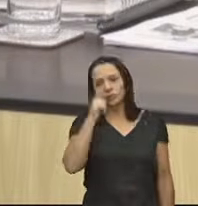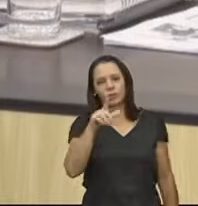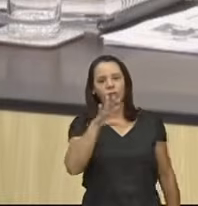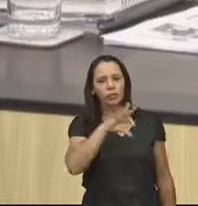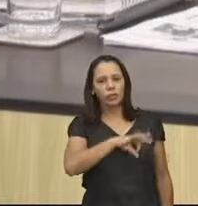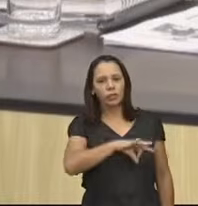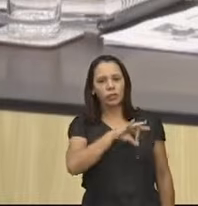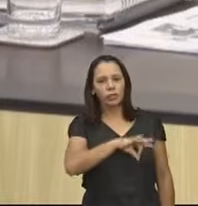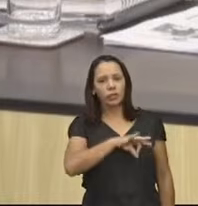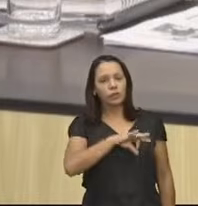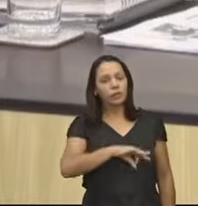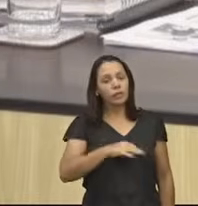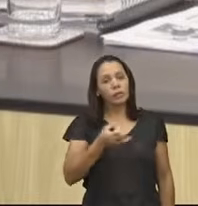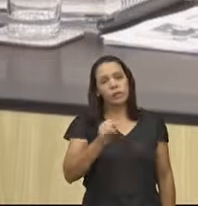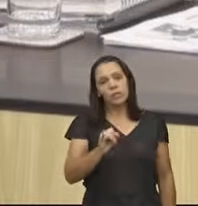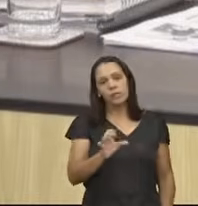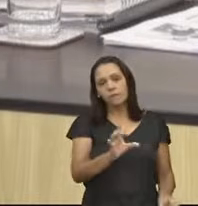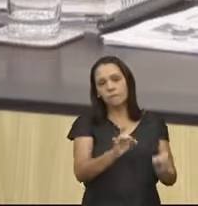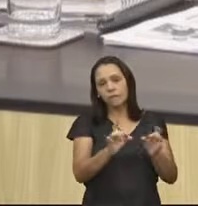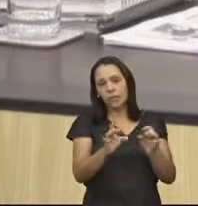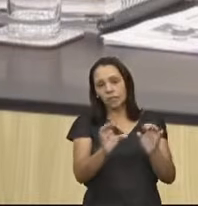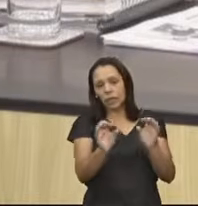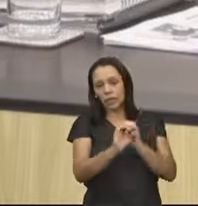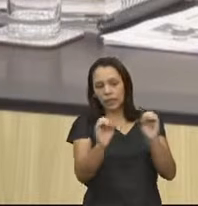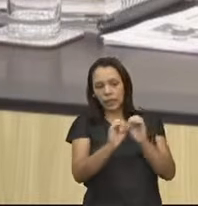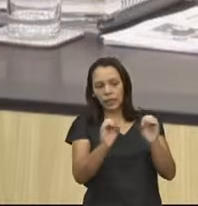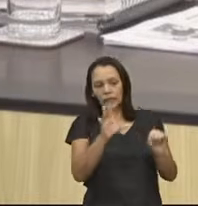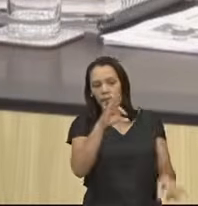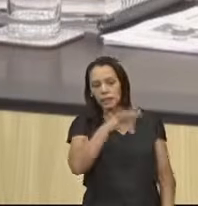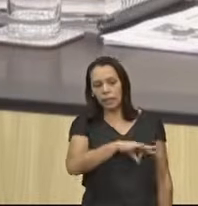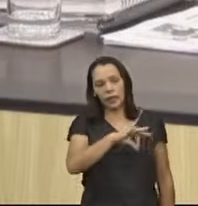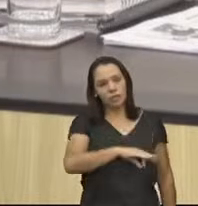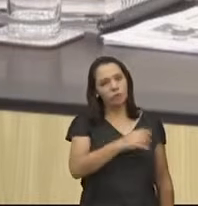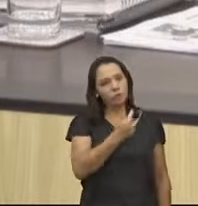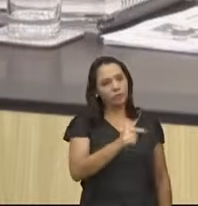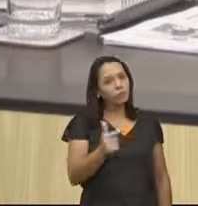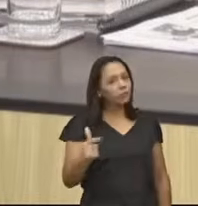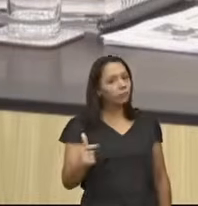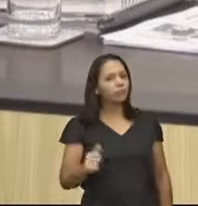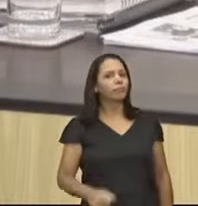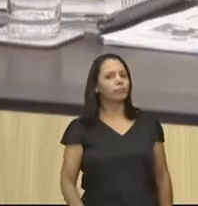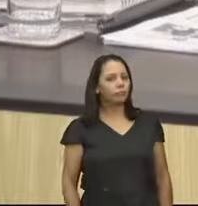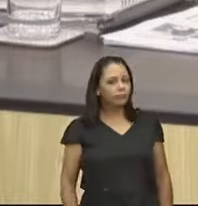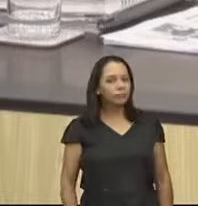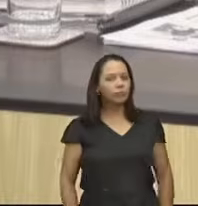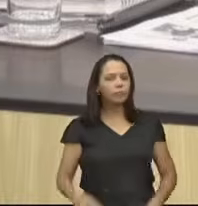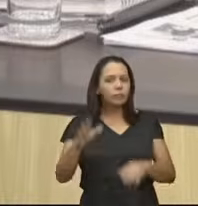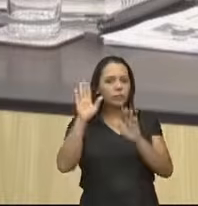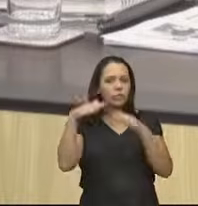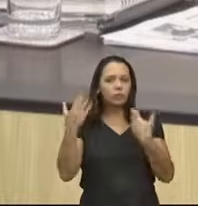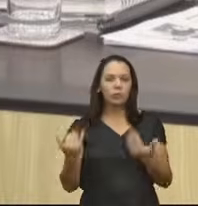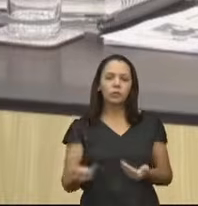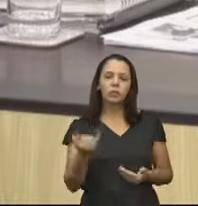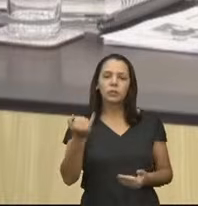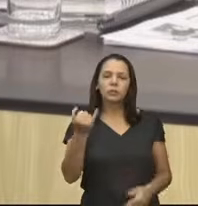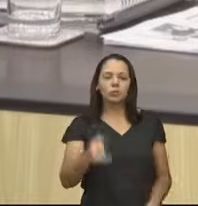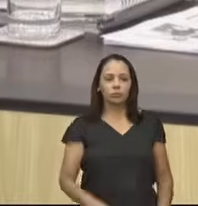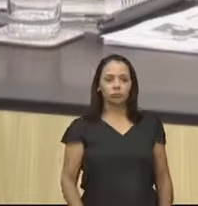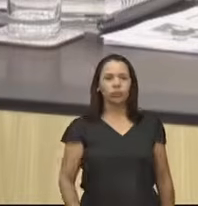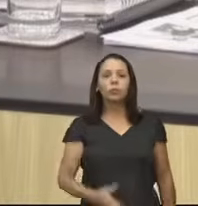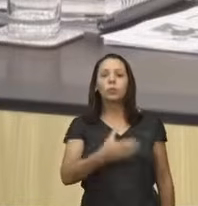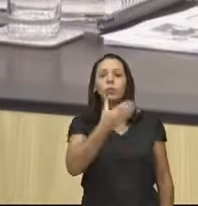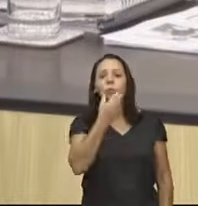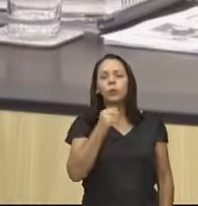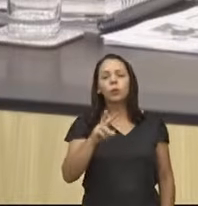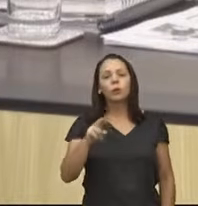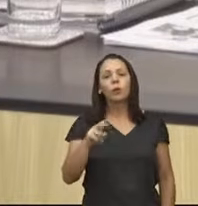né? Então, eu acho que é muito importante essa homenagem. O meu irmão é de São José dos Campos, trabalha